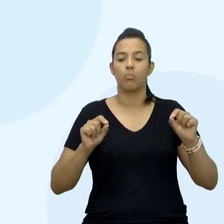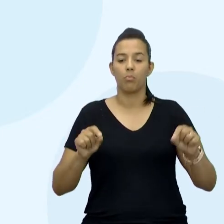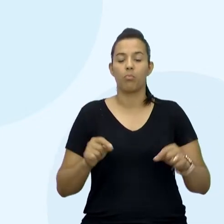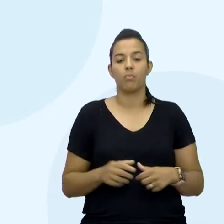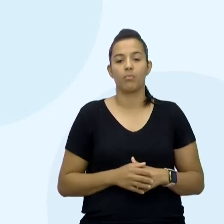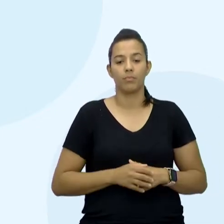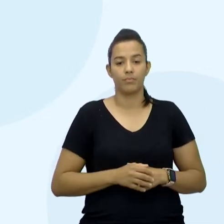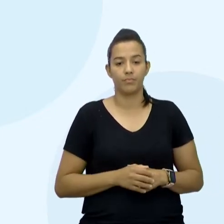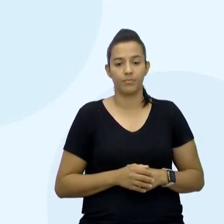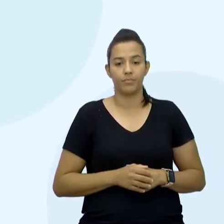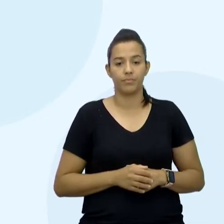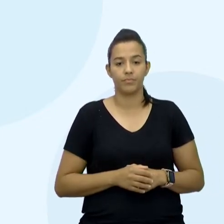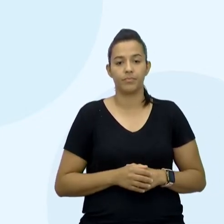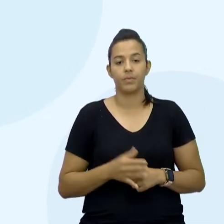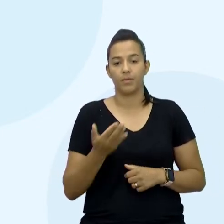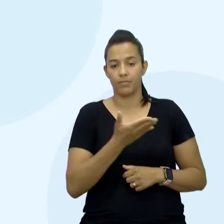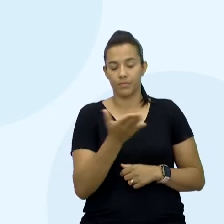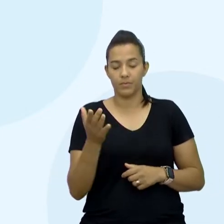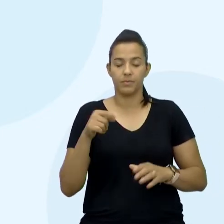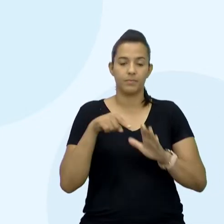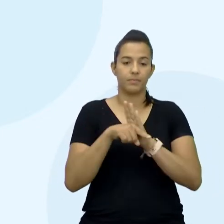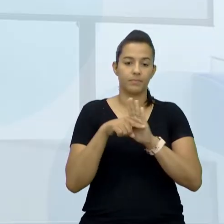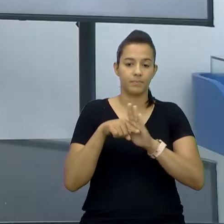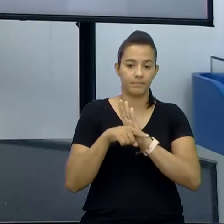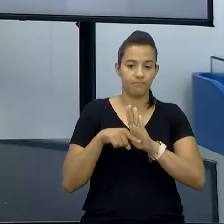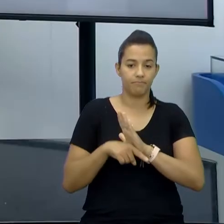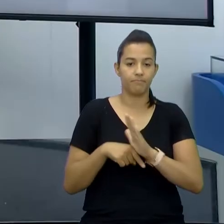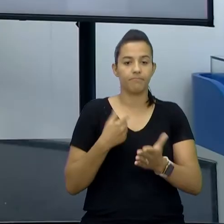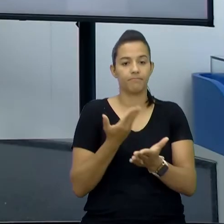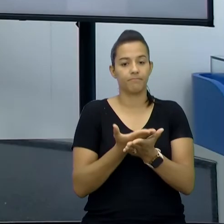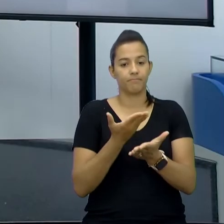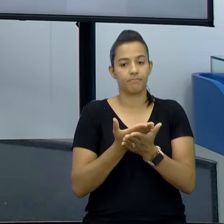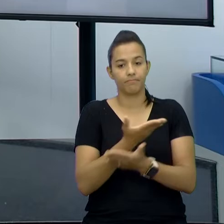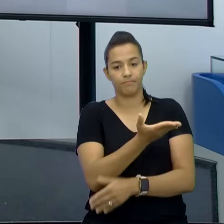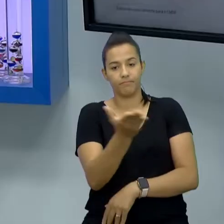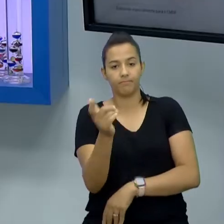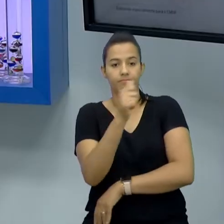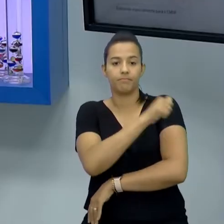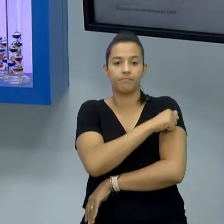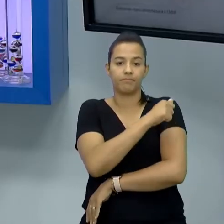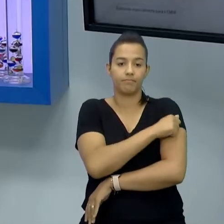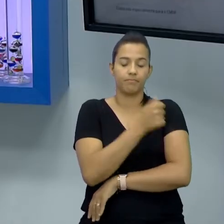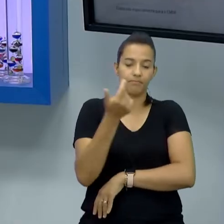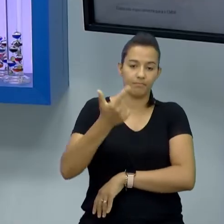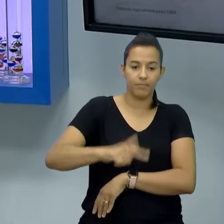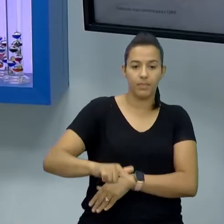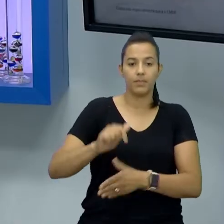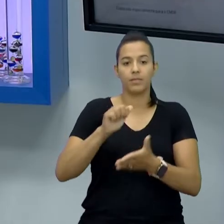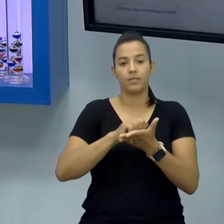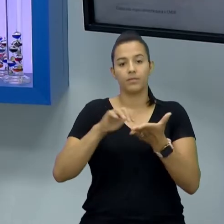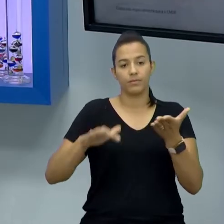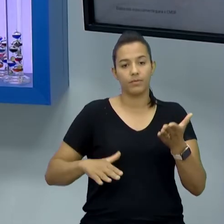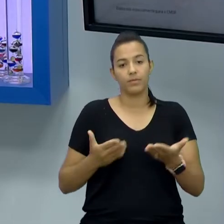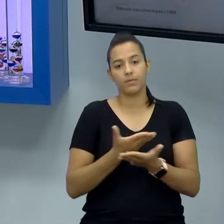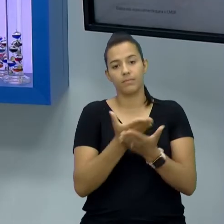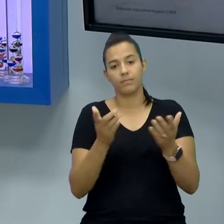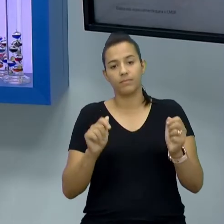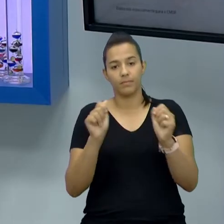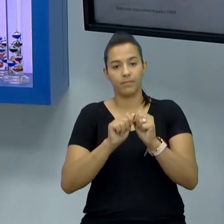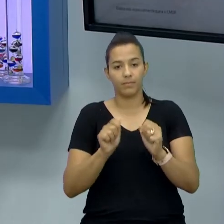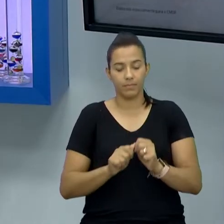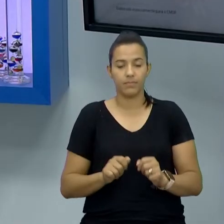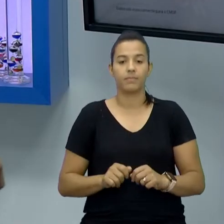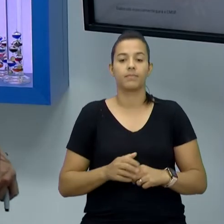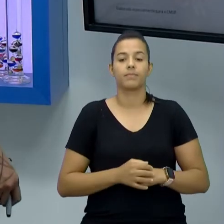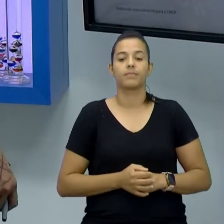para outro? Certo, Gibalina? Então, o nosso estudante já tem aí mais uma tarefa a ser